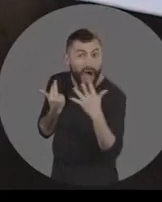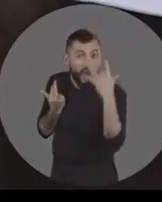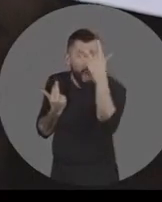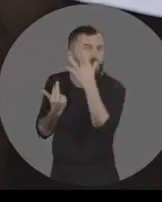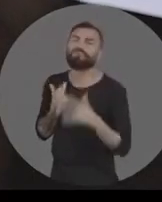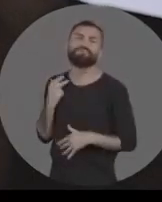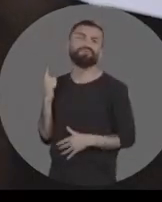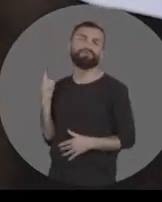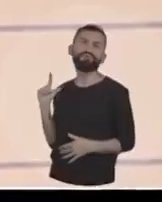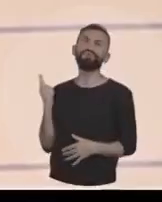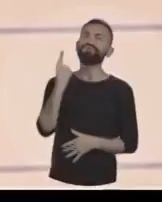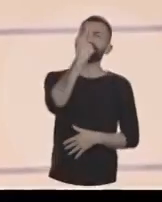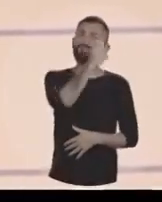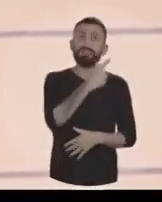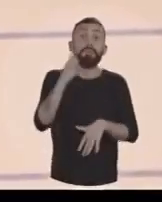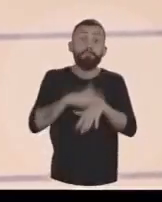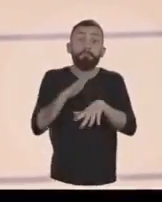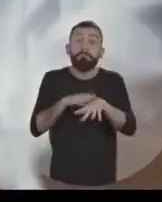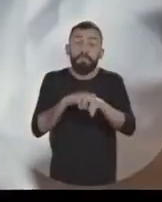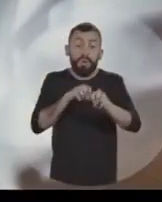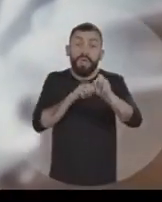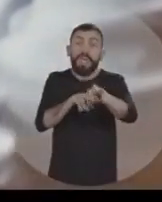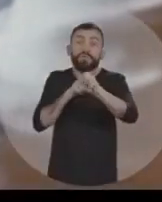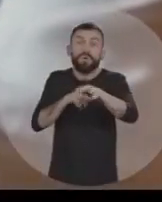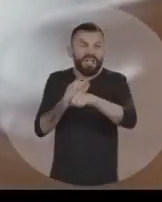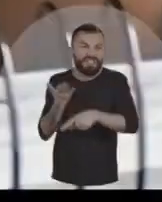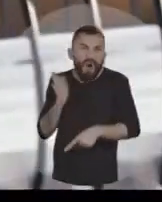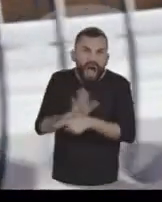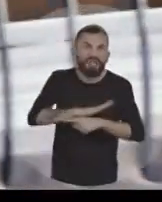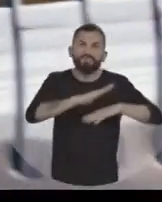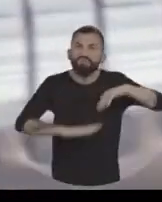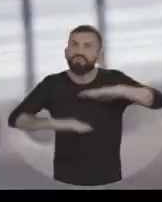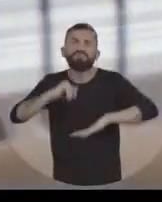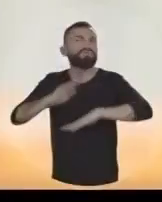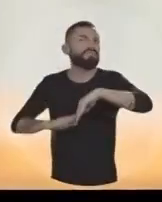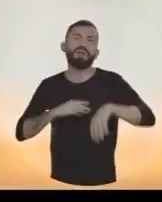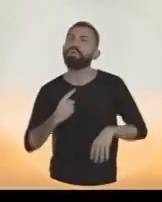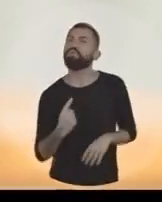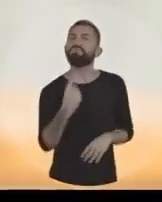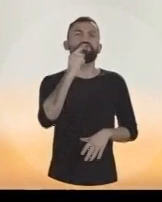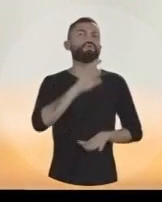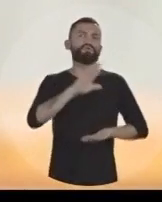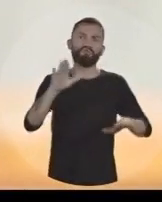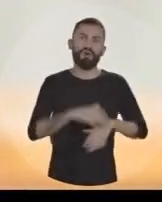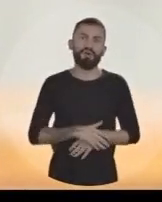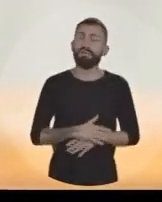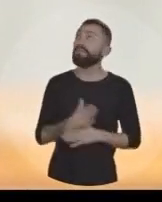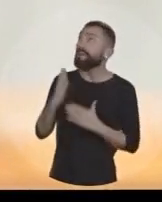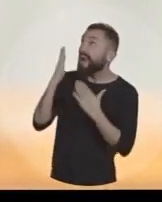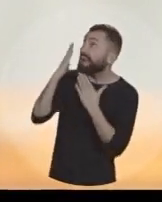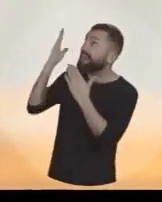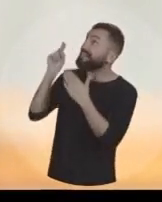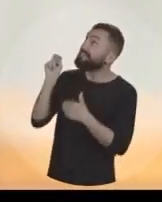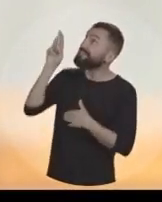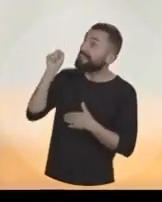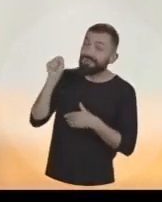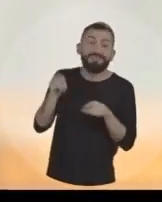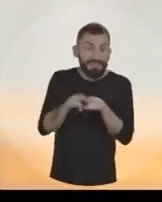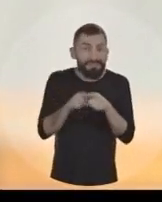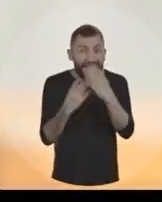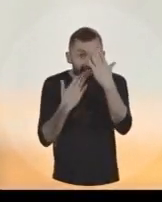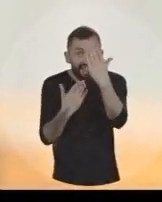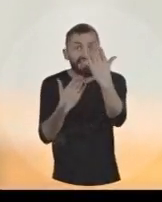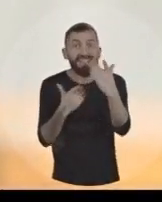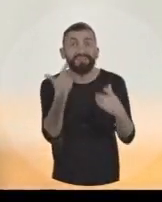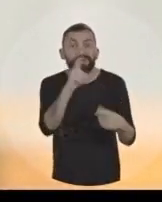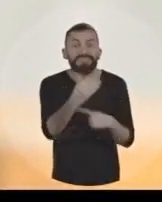Haddad para fazer o que foi feito para a educação nesse país. Agradeço a Deus e a você que me ajudou a